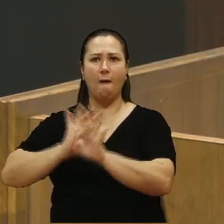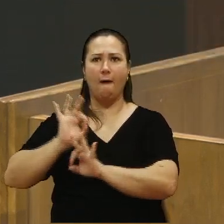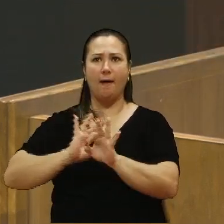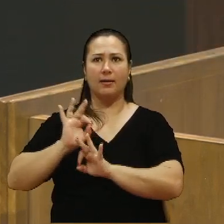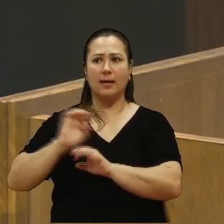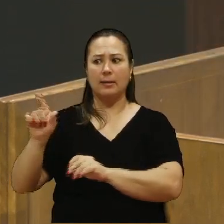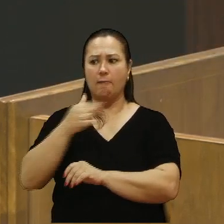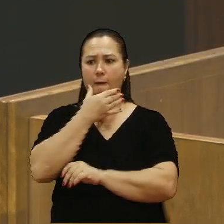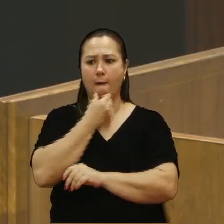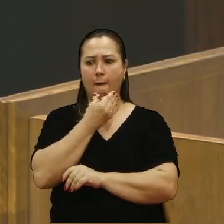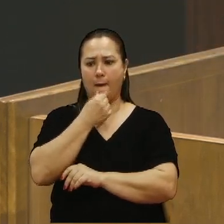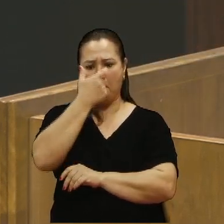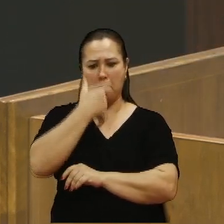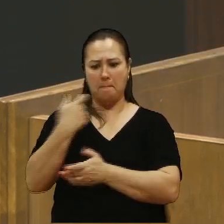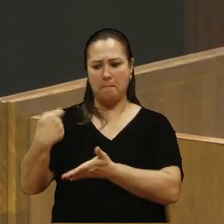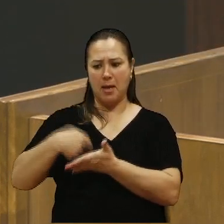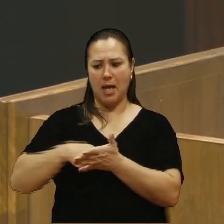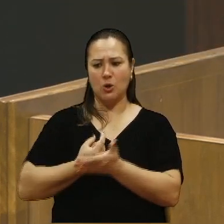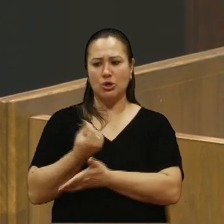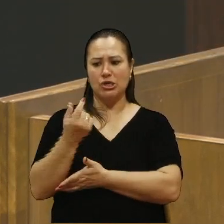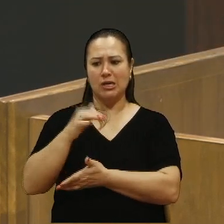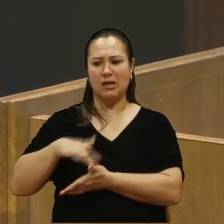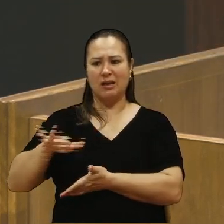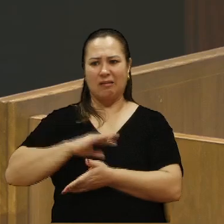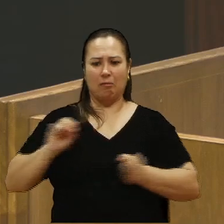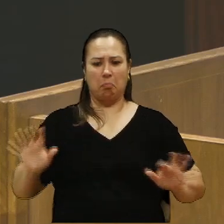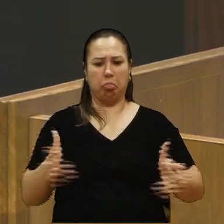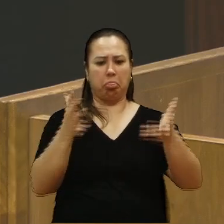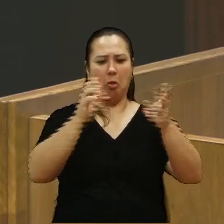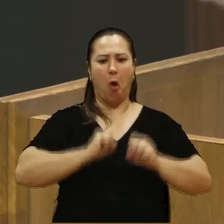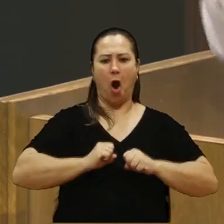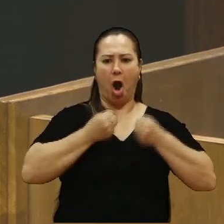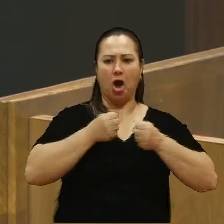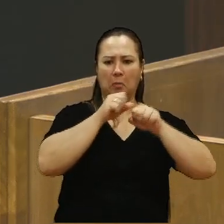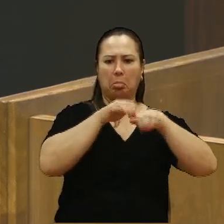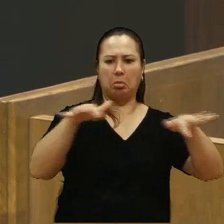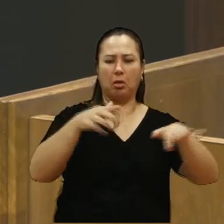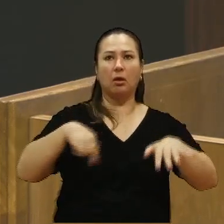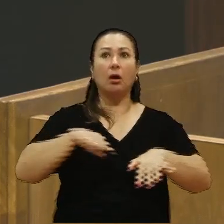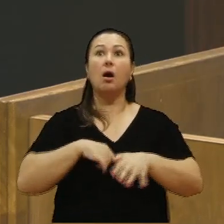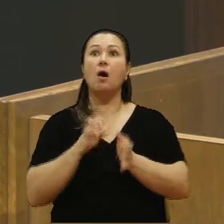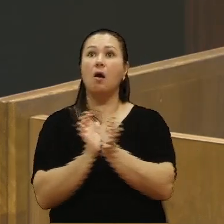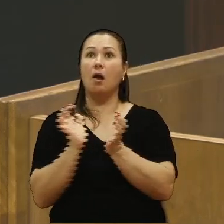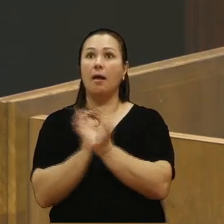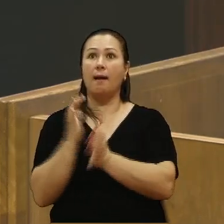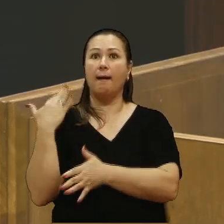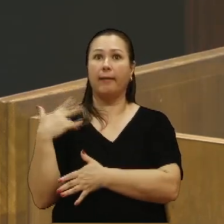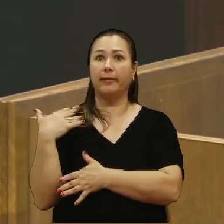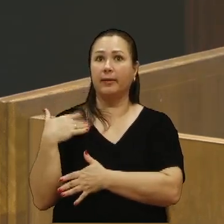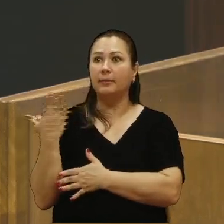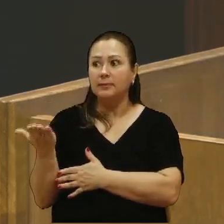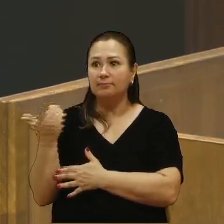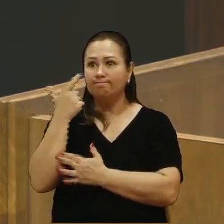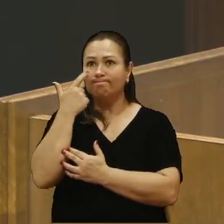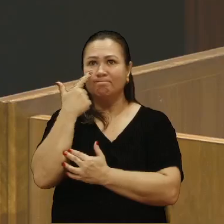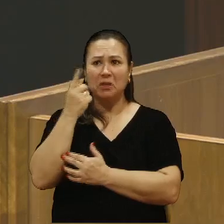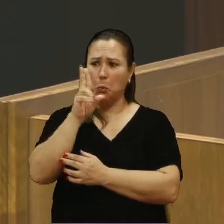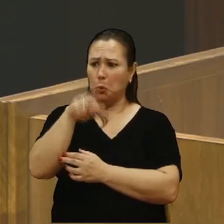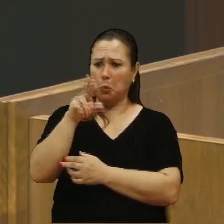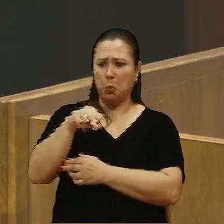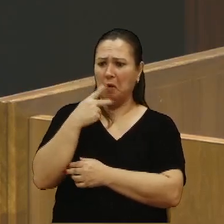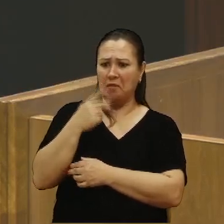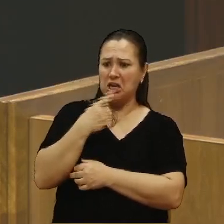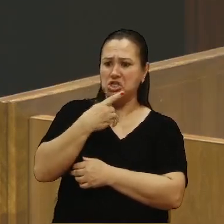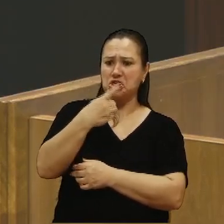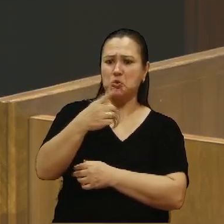é pago com dinheiro público, ele incentiva o ódio. Colega vereadora Andressa. Eu nunca vi um discurso